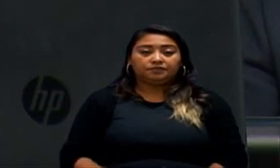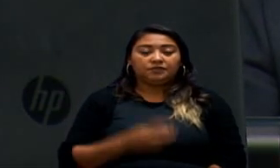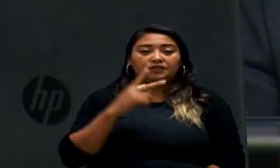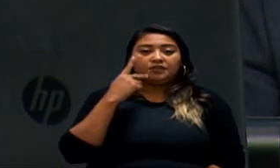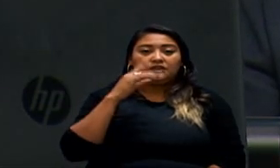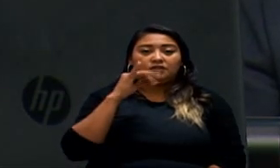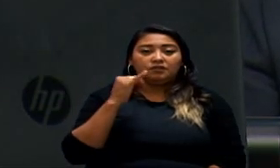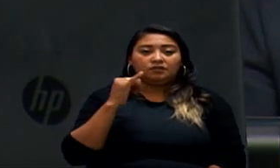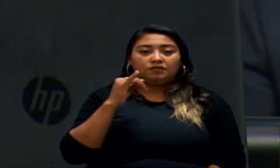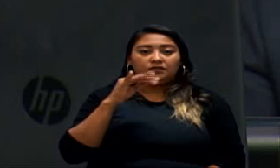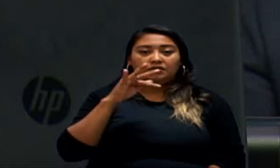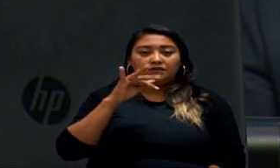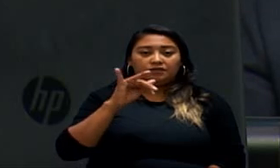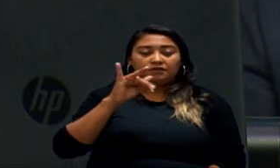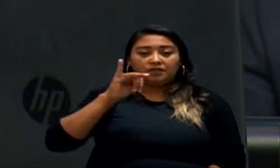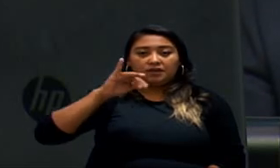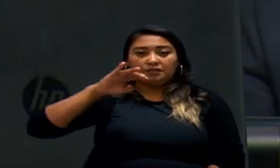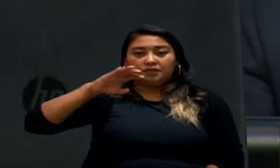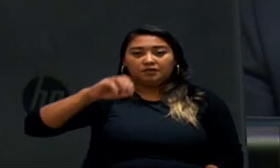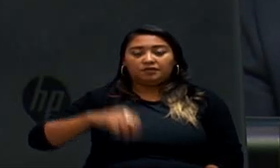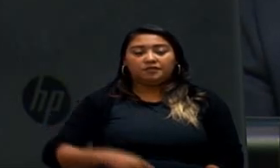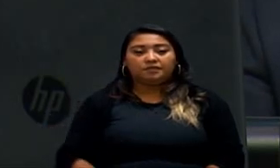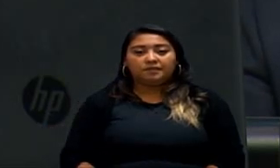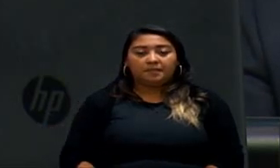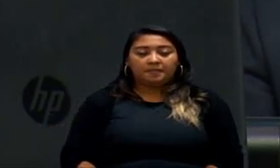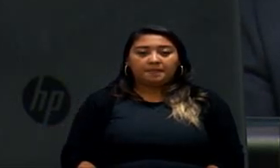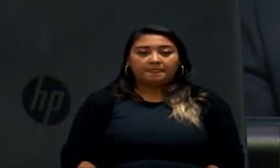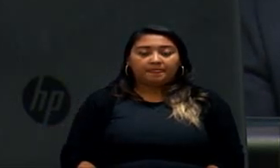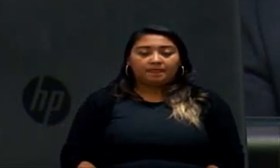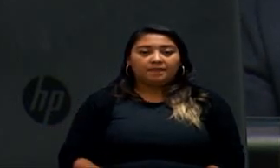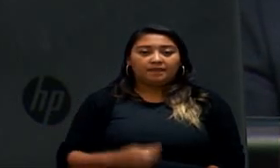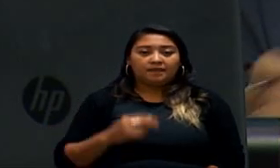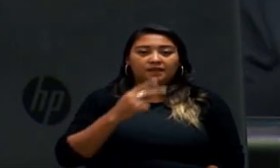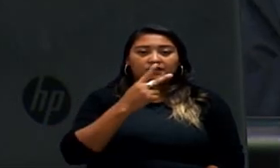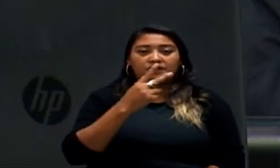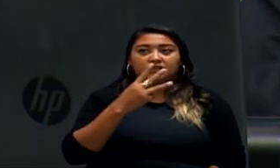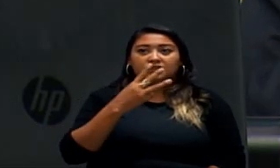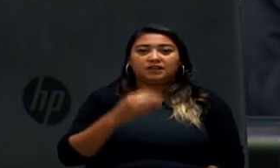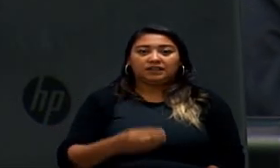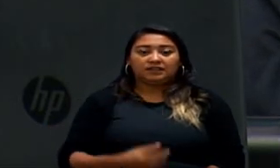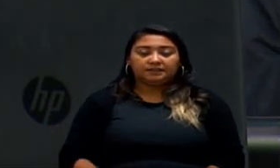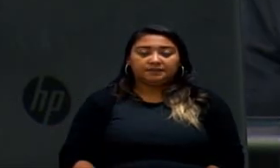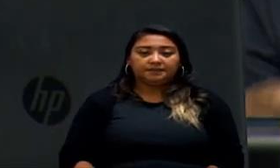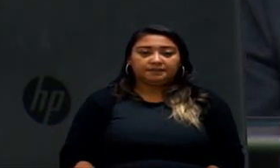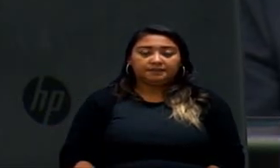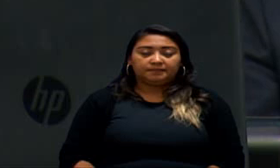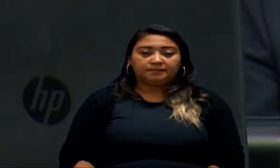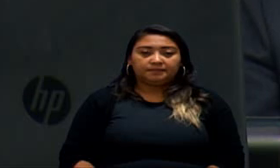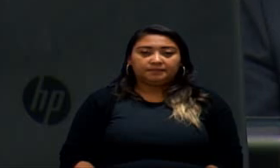vereador Fábio Simoa. Ele tá... é 230.